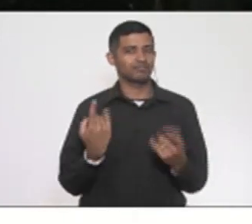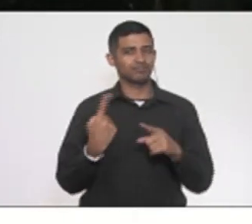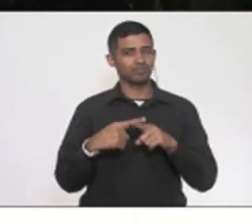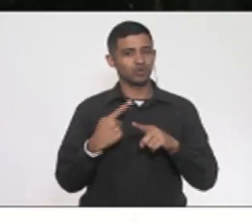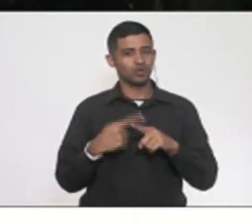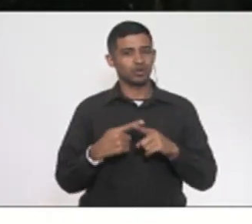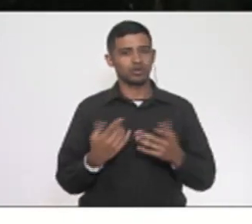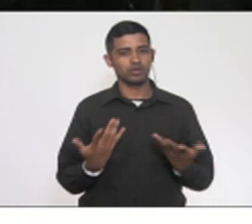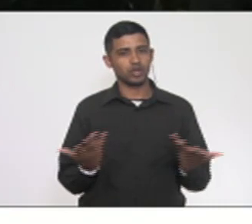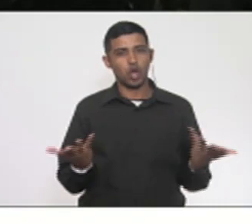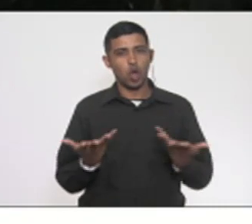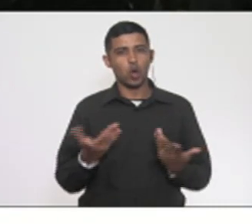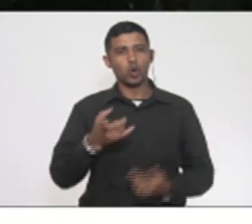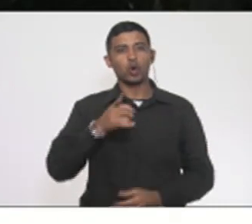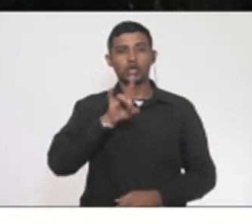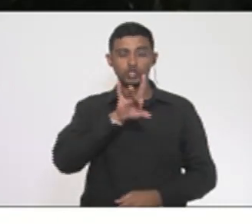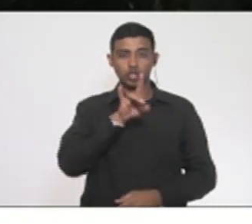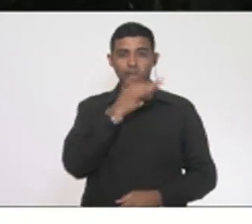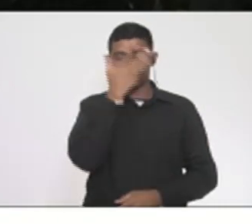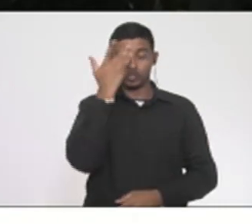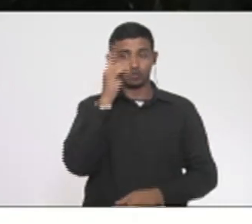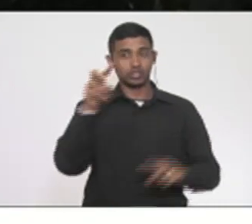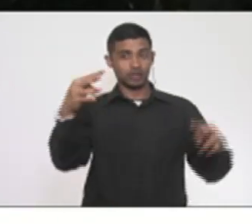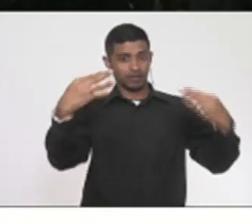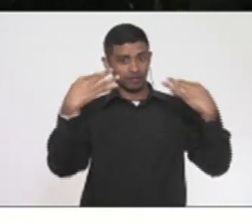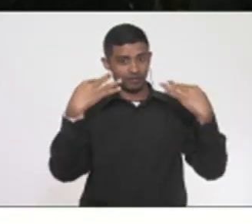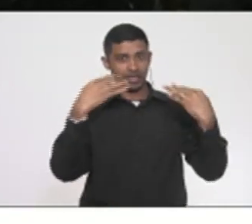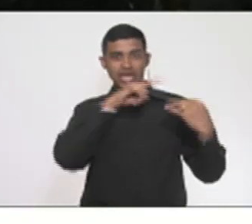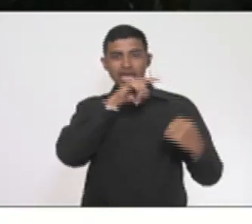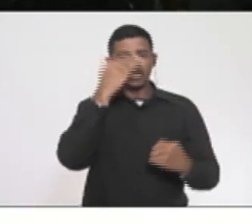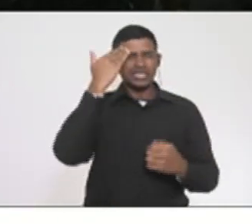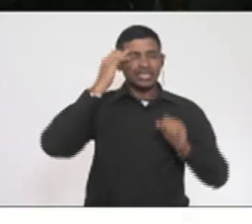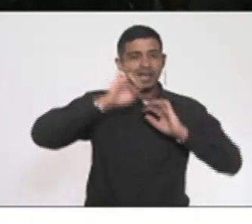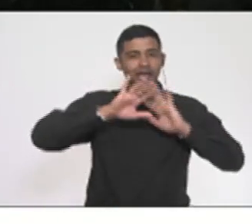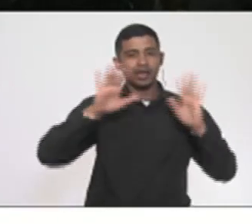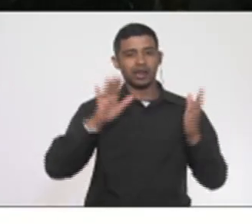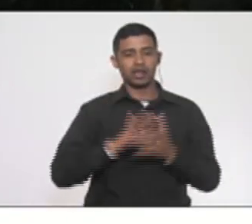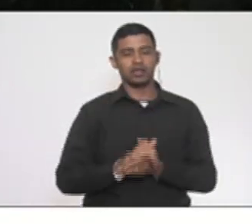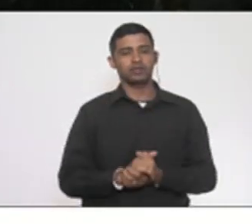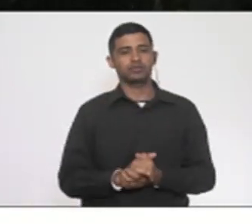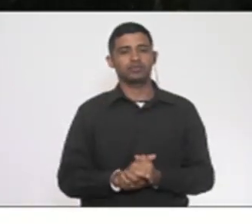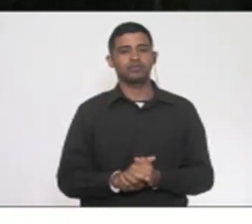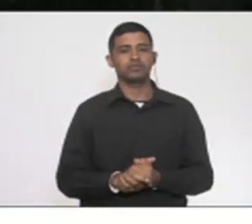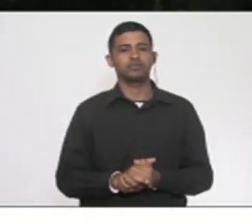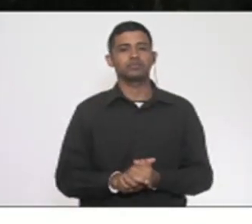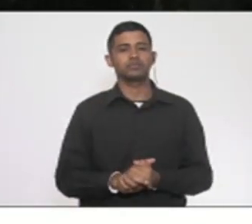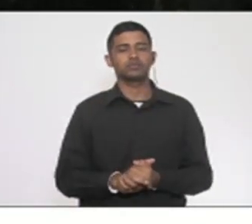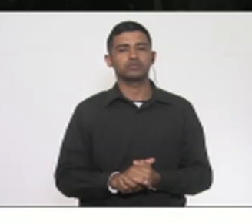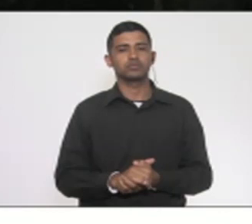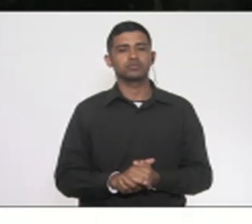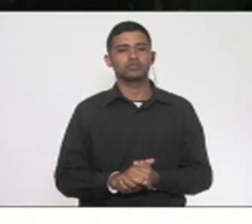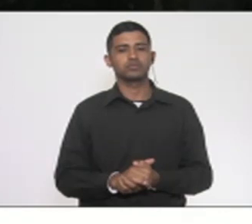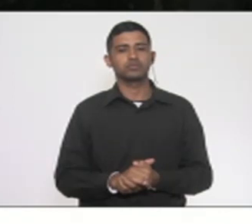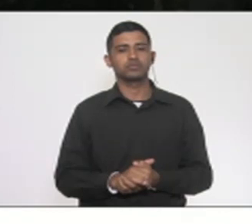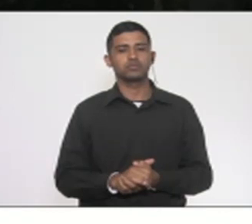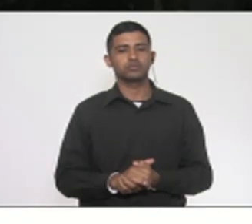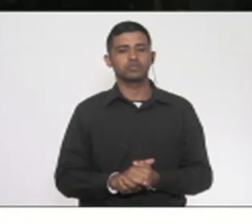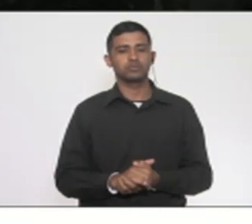só para quem está nos assistindo poder entender, hoje a Petrobras